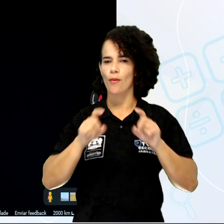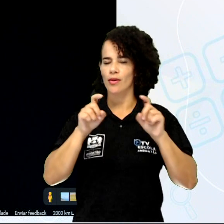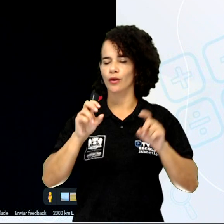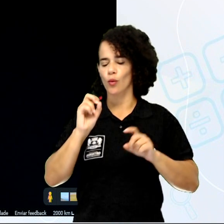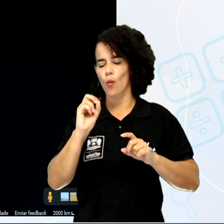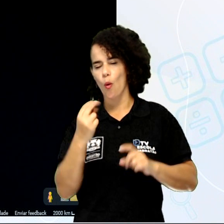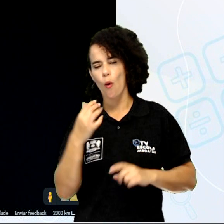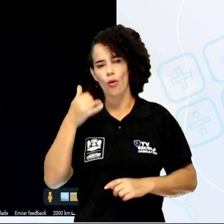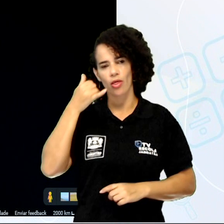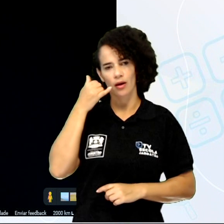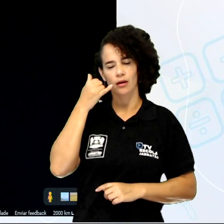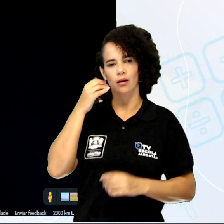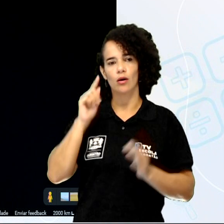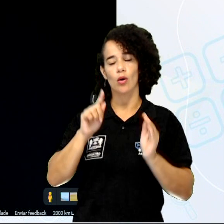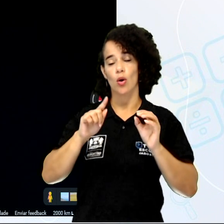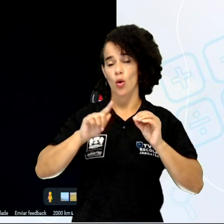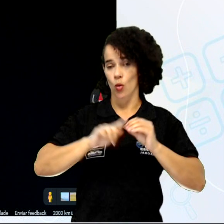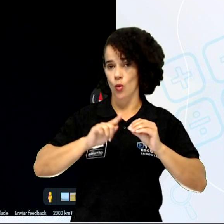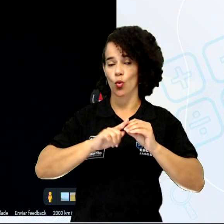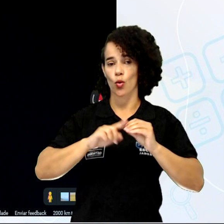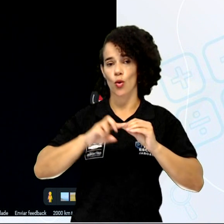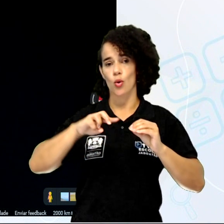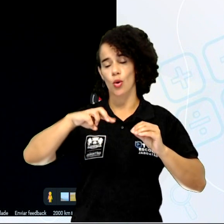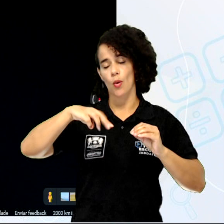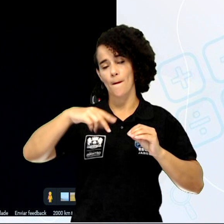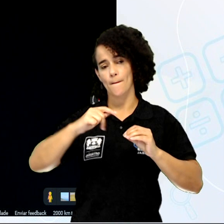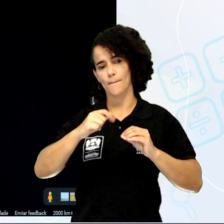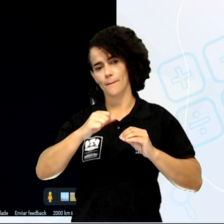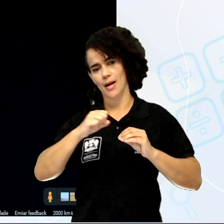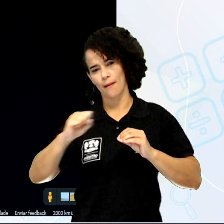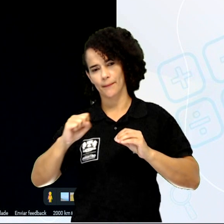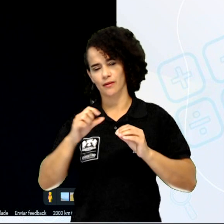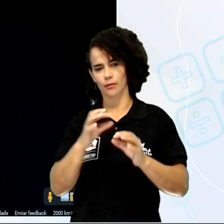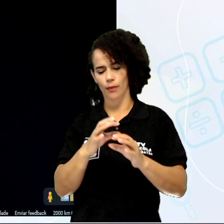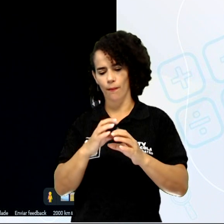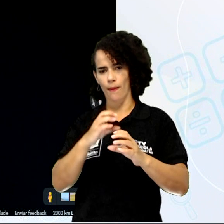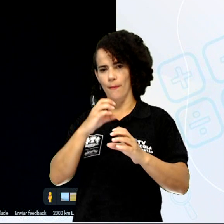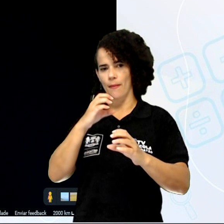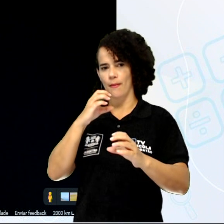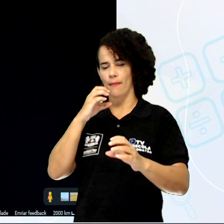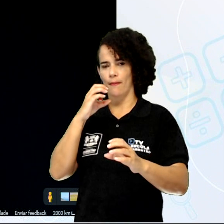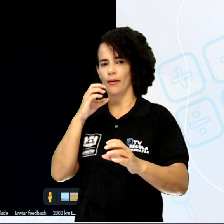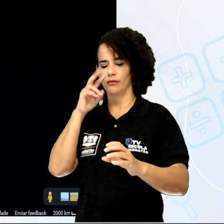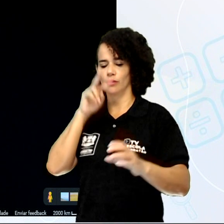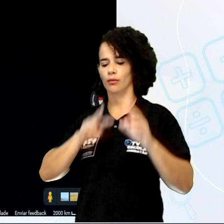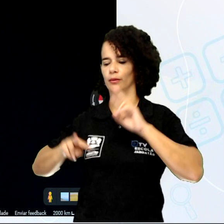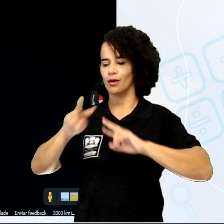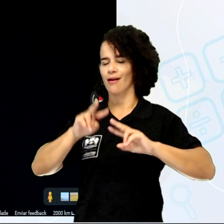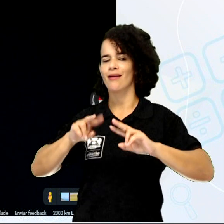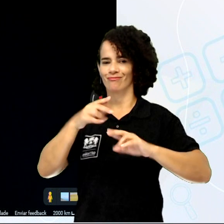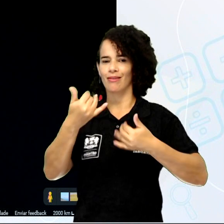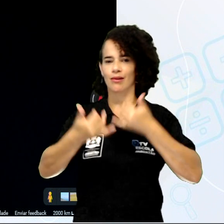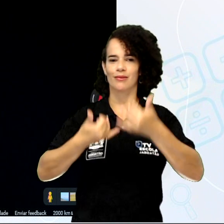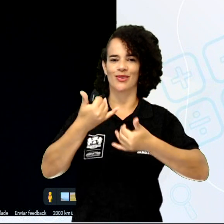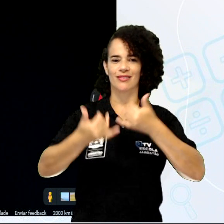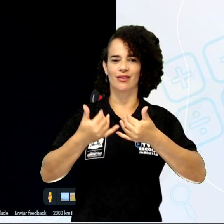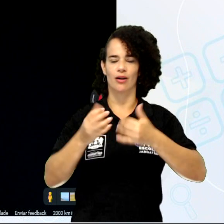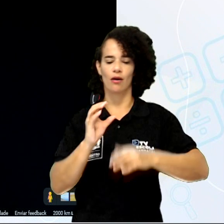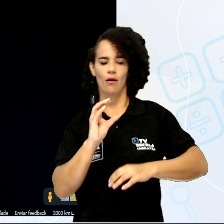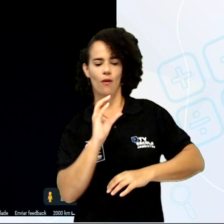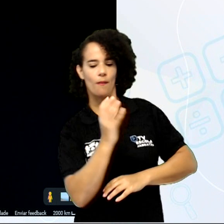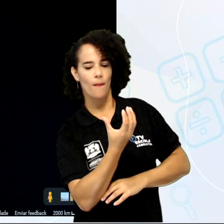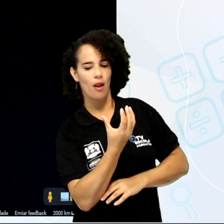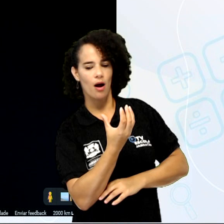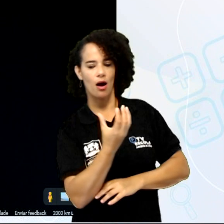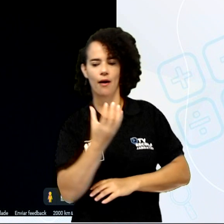celular, baixando aí o Google Maps e distanciando ele ao máximo, você consegue fazer essa brincadeirinha de girar para um lado,